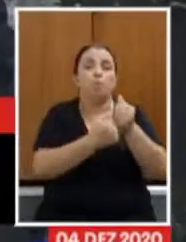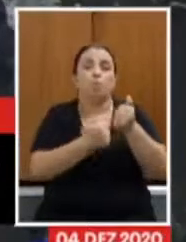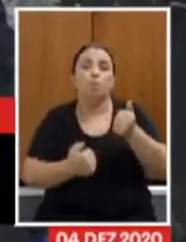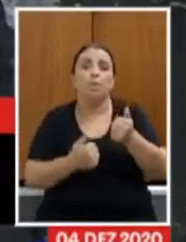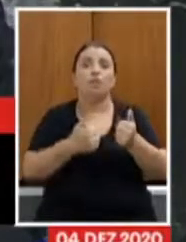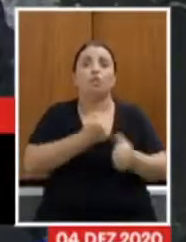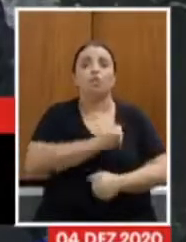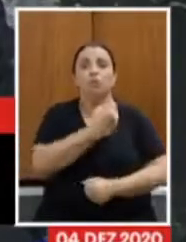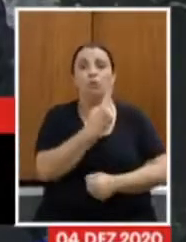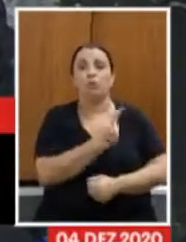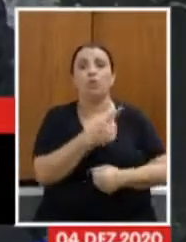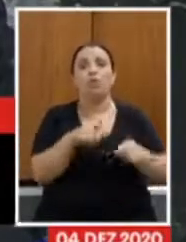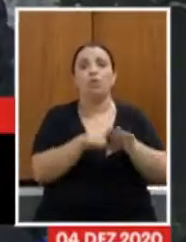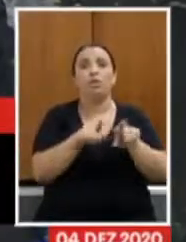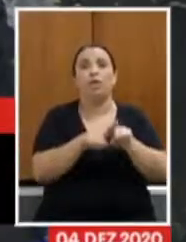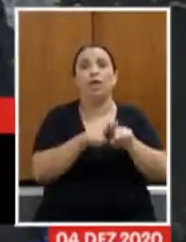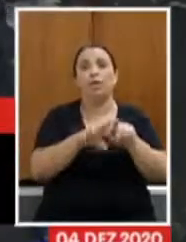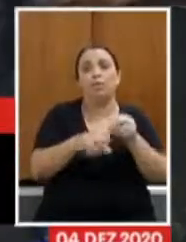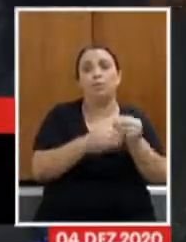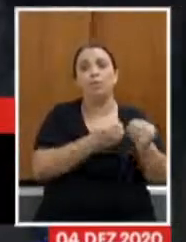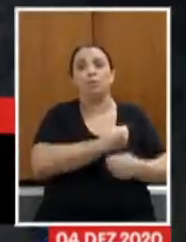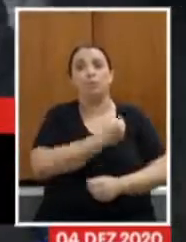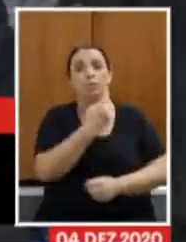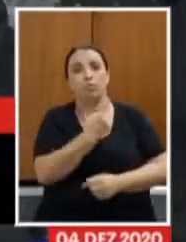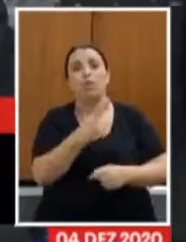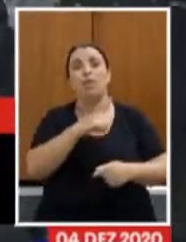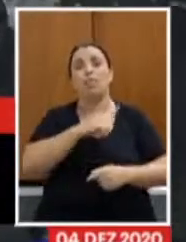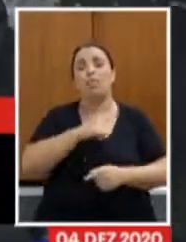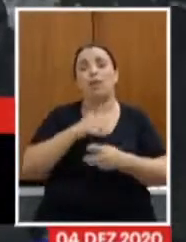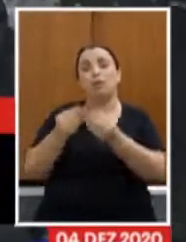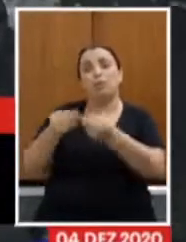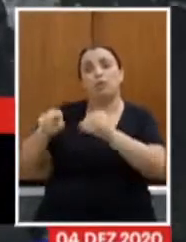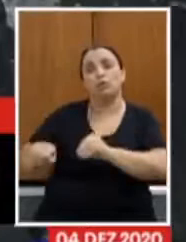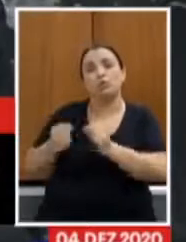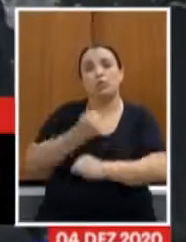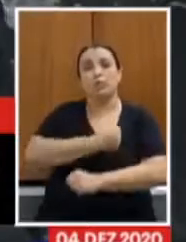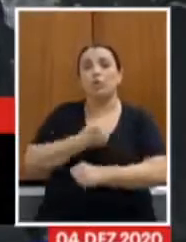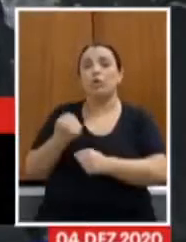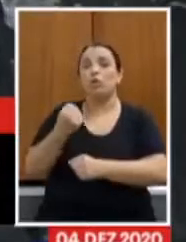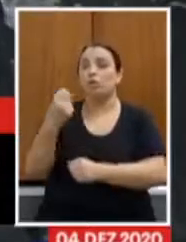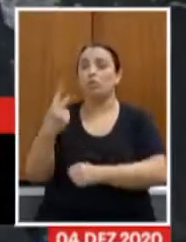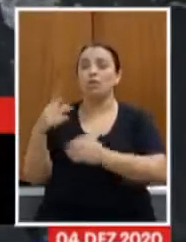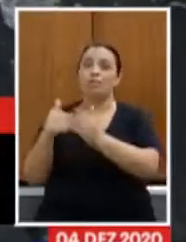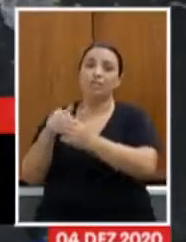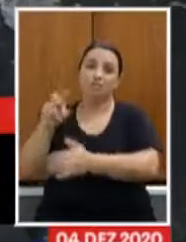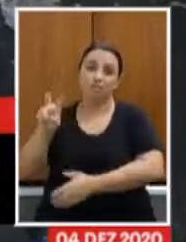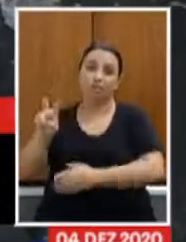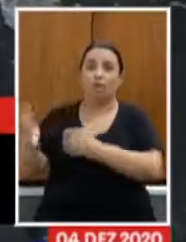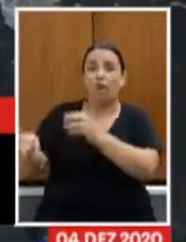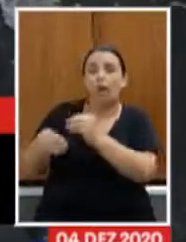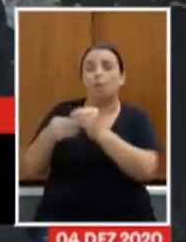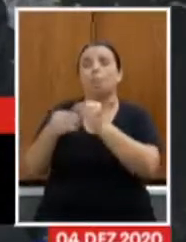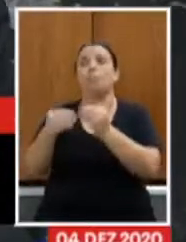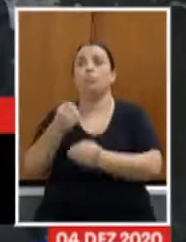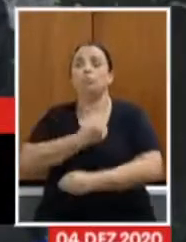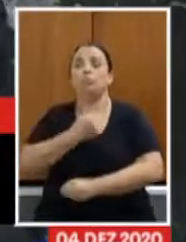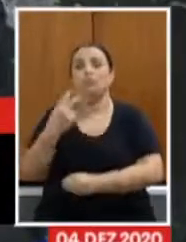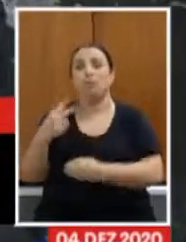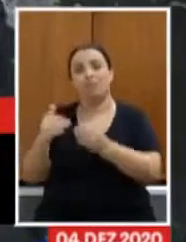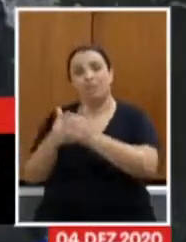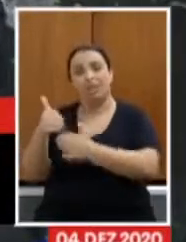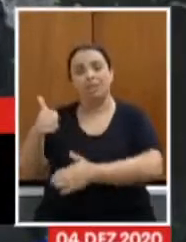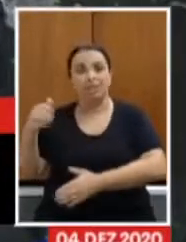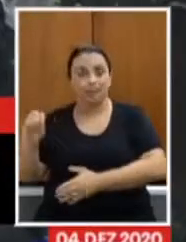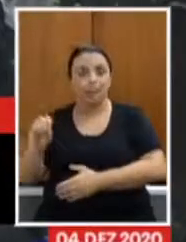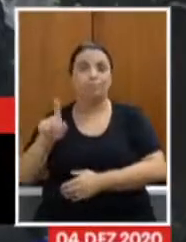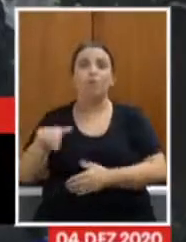a emenda número 1, ficam prejudicadas as emendas números 2 a 5 e também a emenda número 10. Com a aprovação